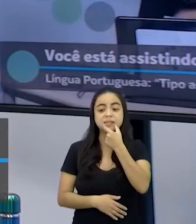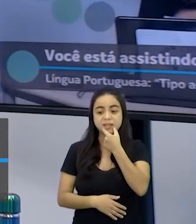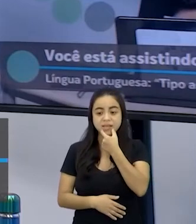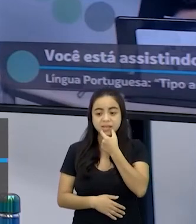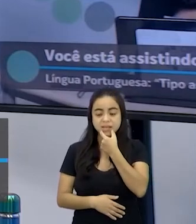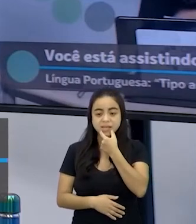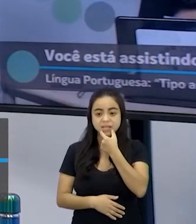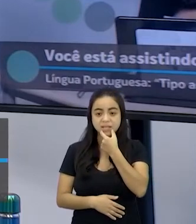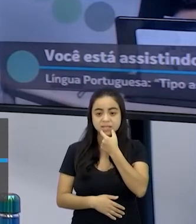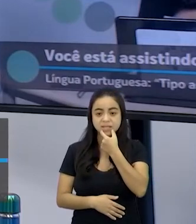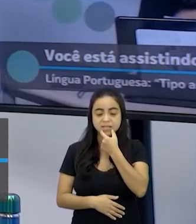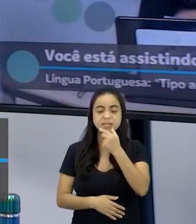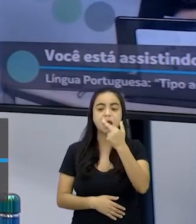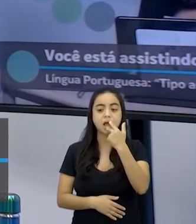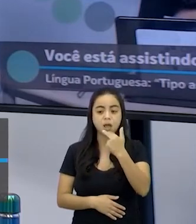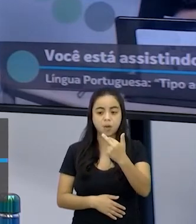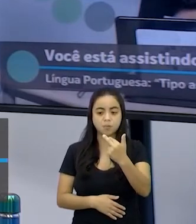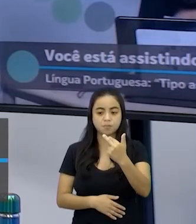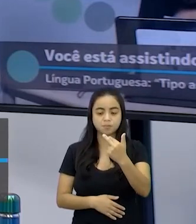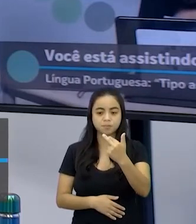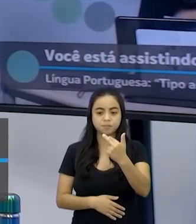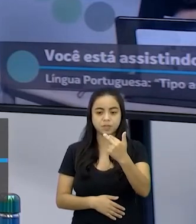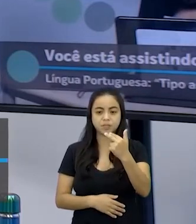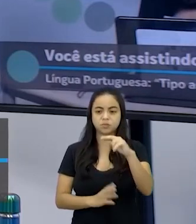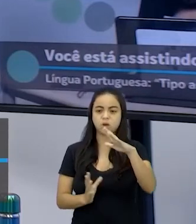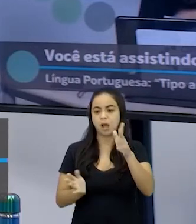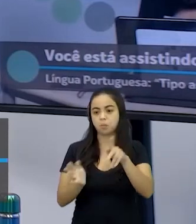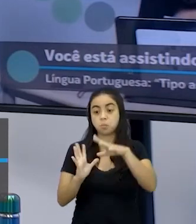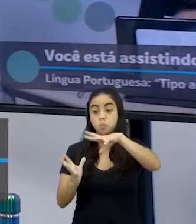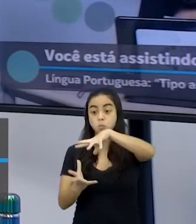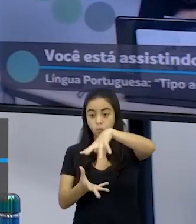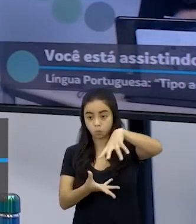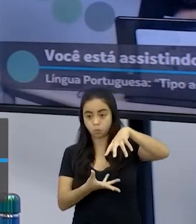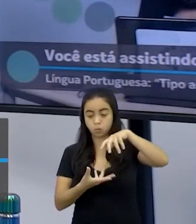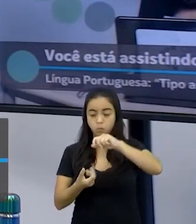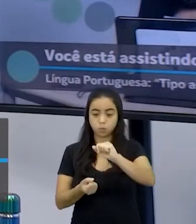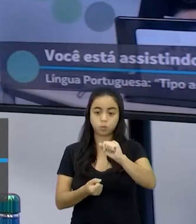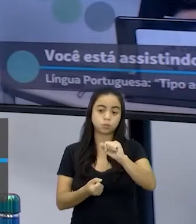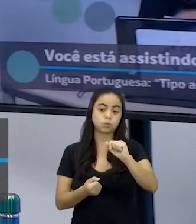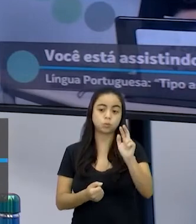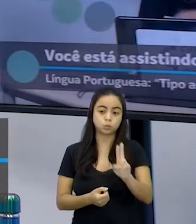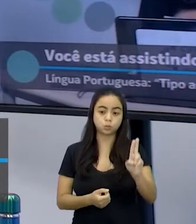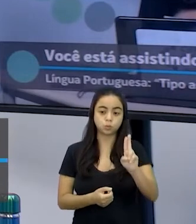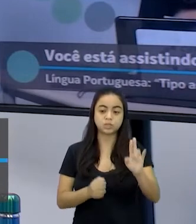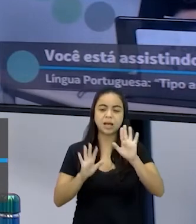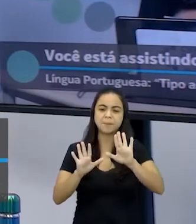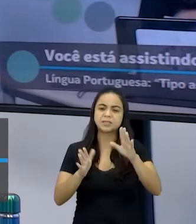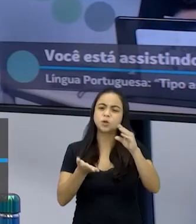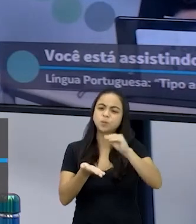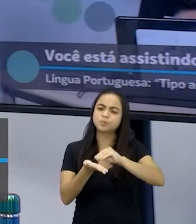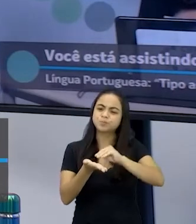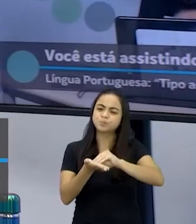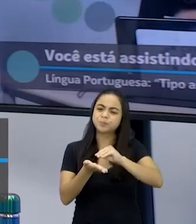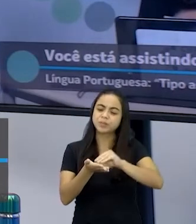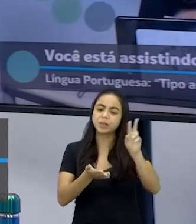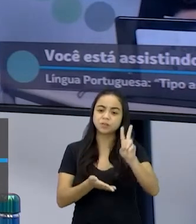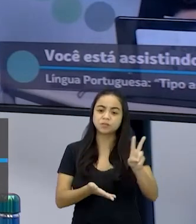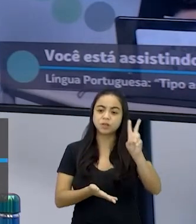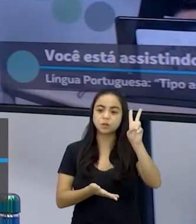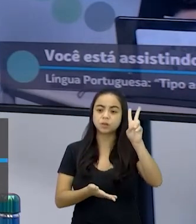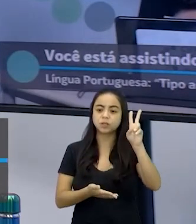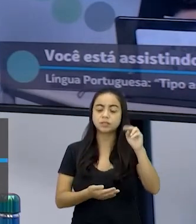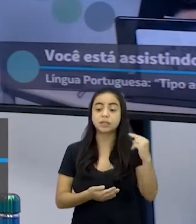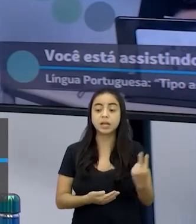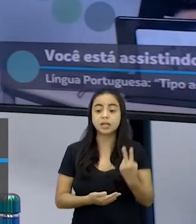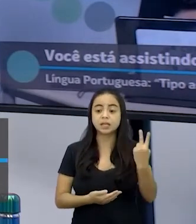é o idioma, vamos dizer, como eles utilizam aí, universal, né? Mas eu penso que falta a valorização do nosso idioma